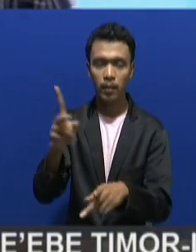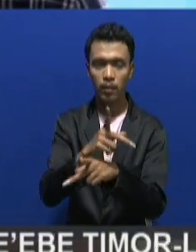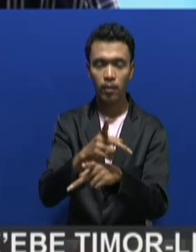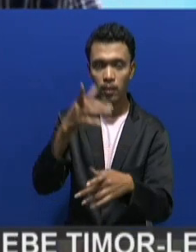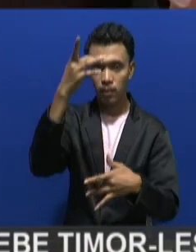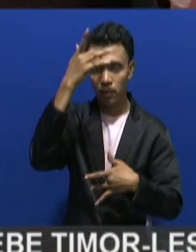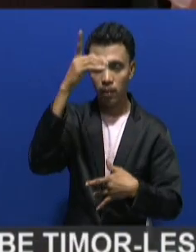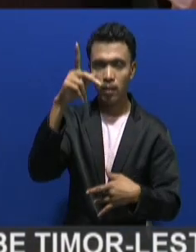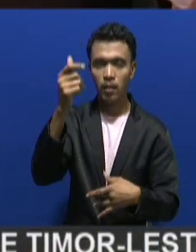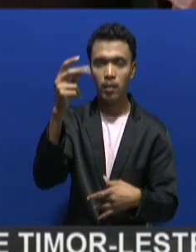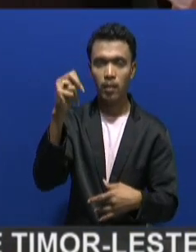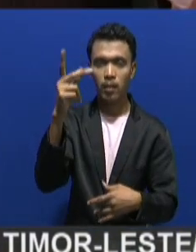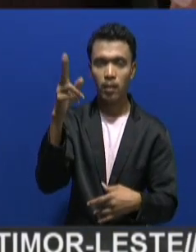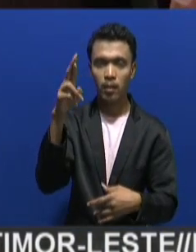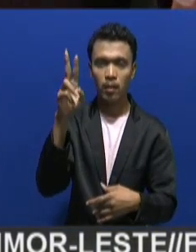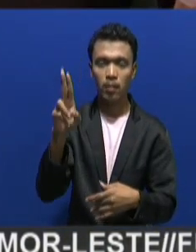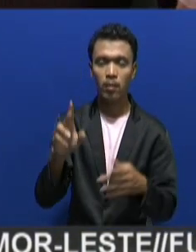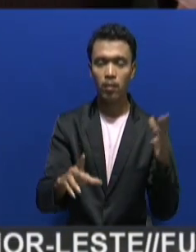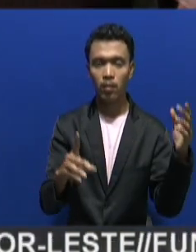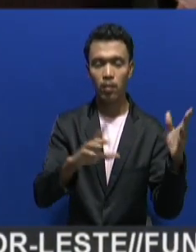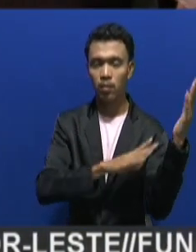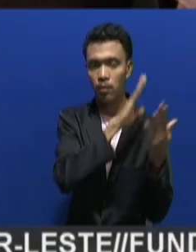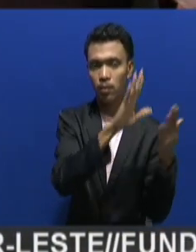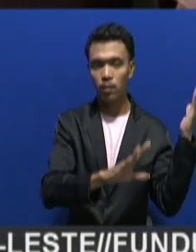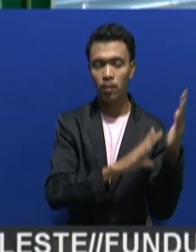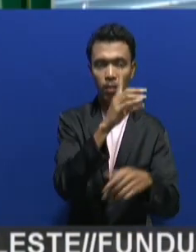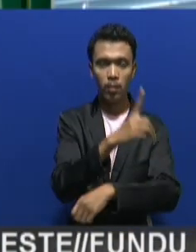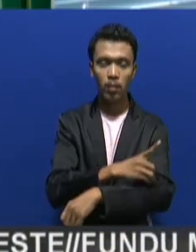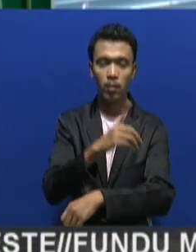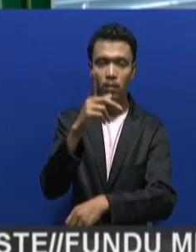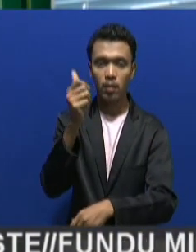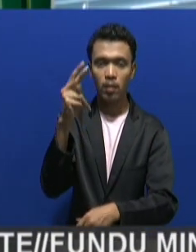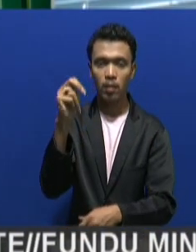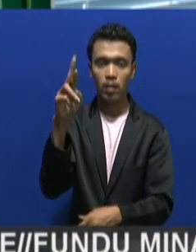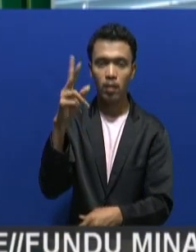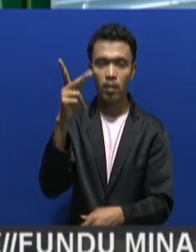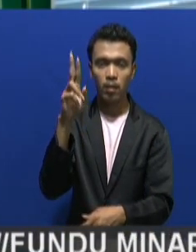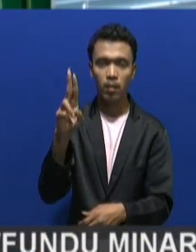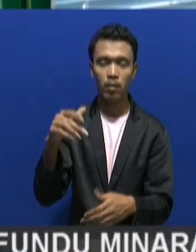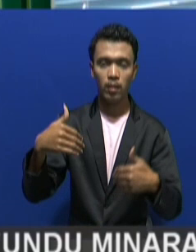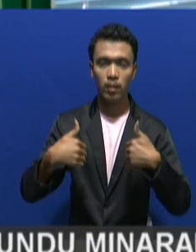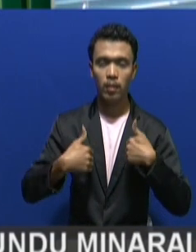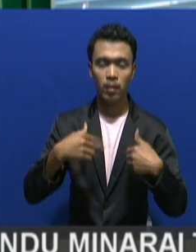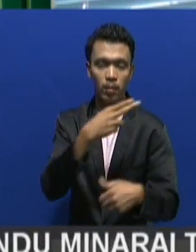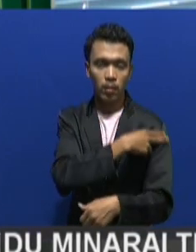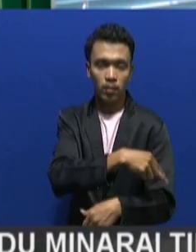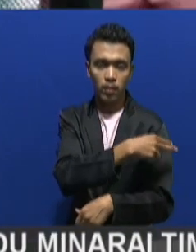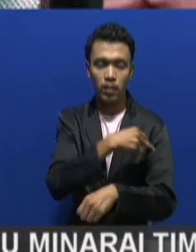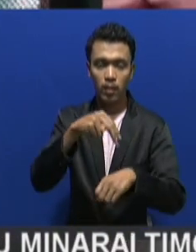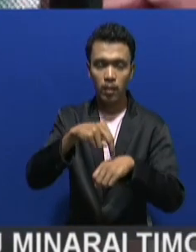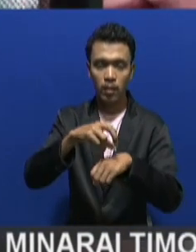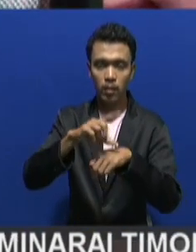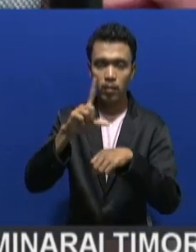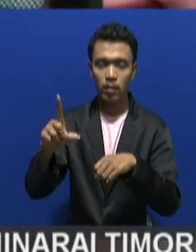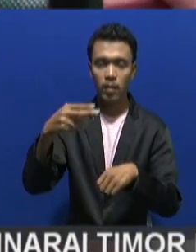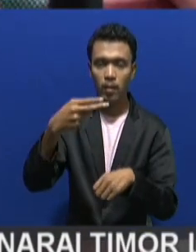Cancro Cervix, onde comemora Lorong Ação Eliminação Cancro Cervix e Hospital Nacional Guido Valadares.